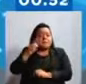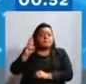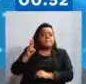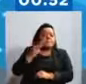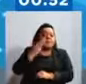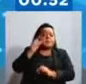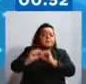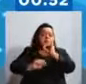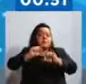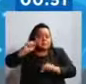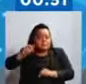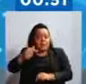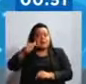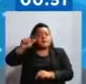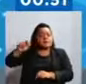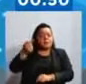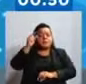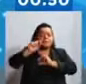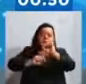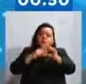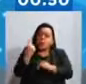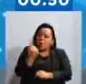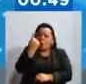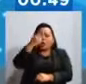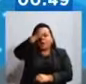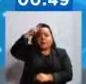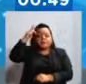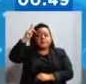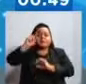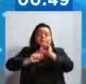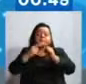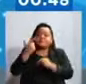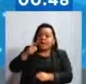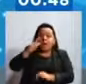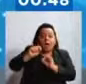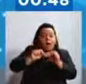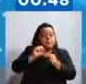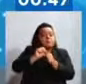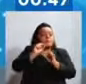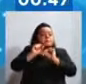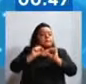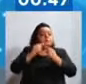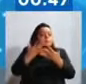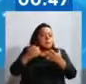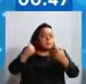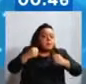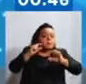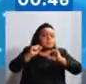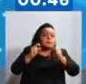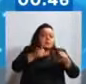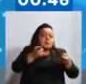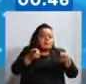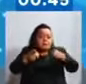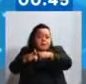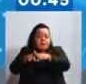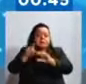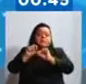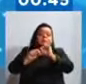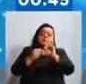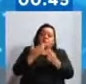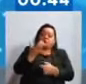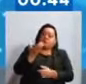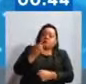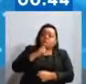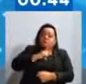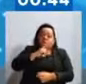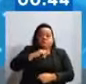Porto Velho. Sozinho, como prefeito, não consigo fazer porque a Sema Agrícola não tem tantos recursos assim. Eu preciso de parceria. E a parceria que eu tenho